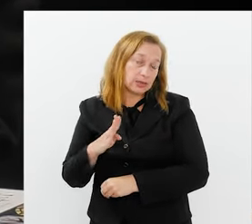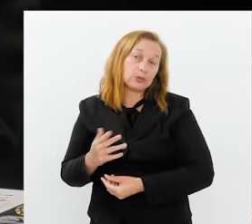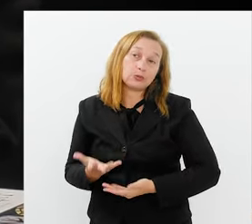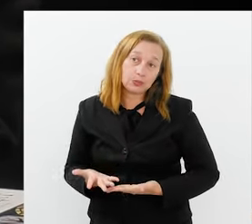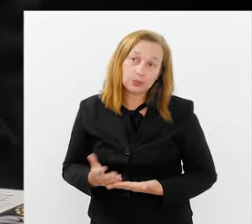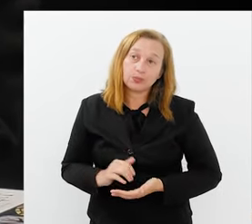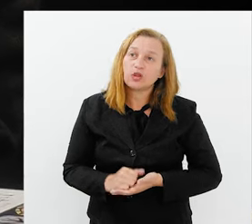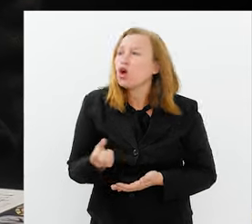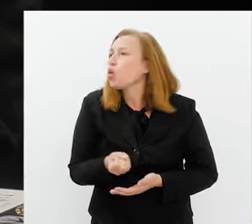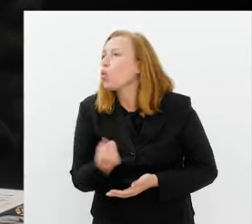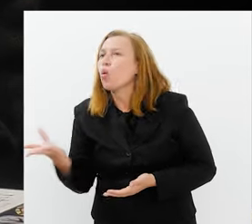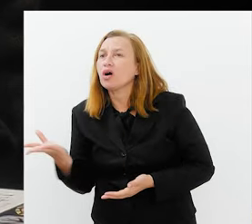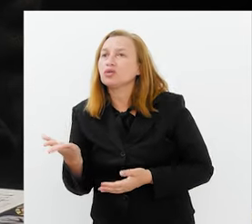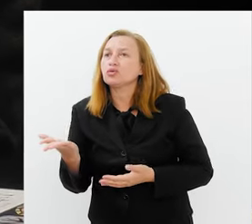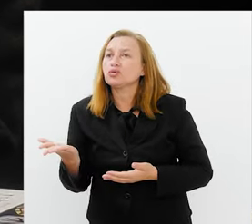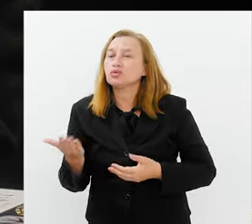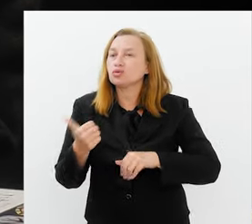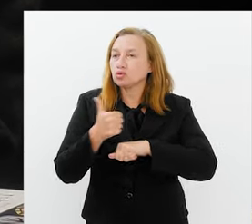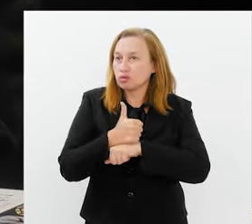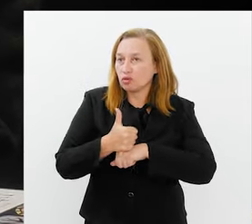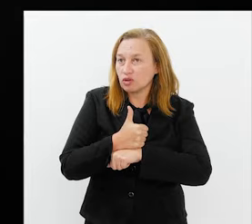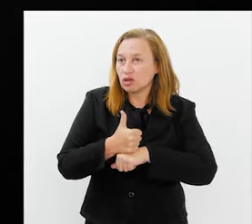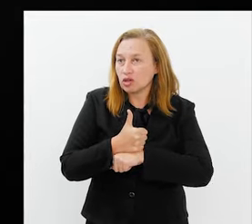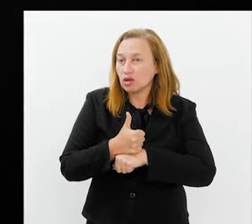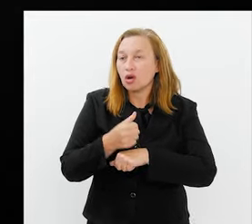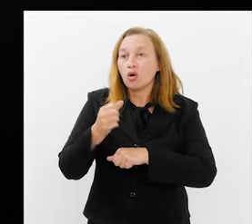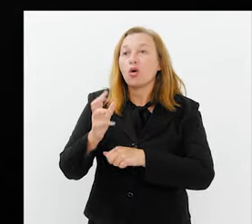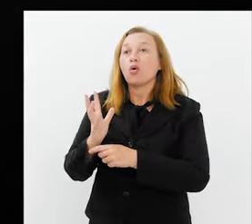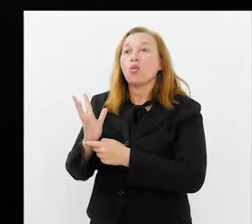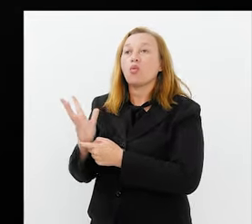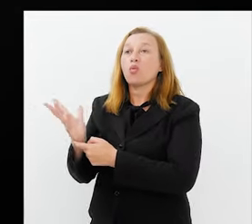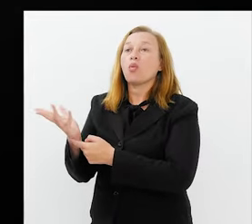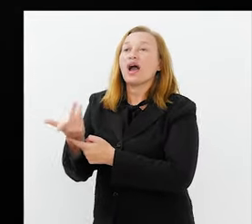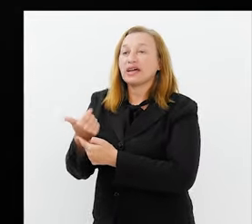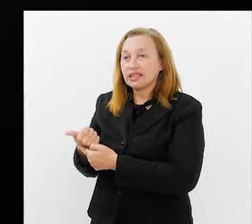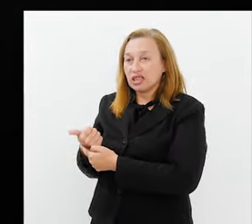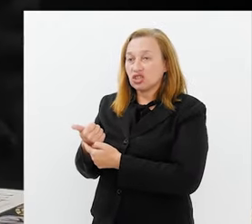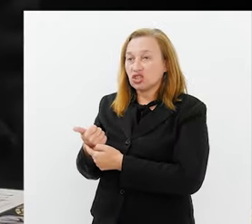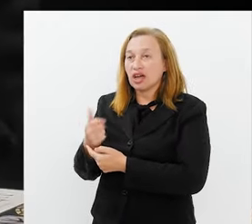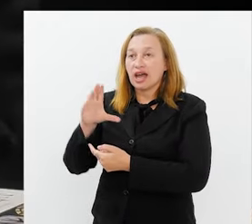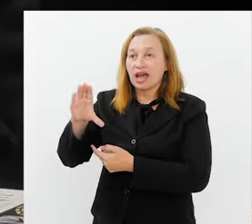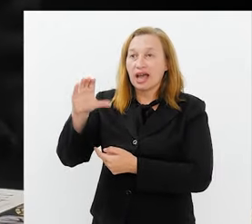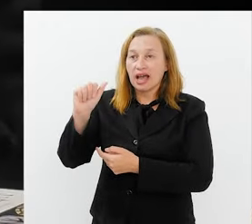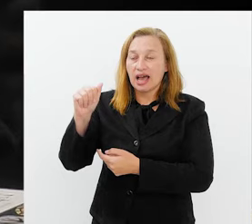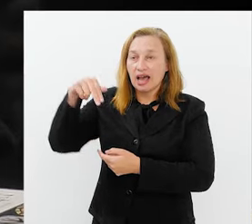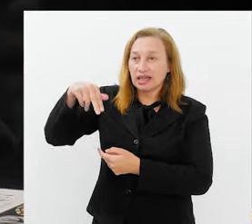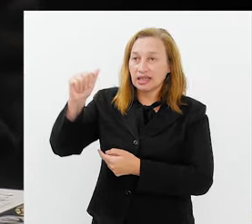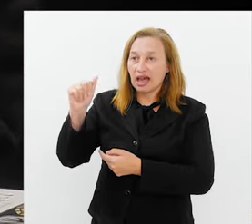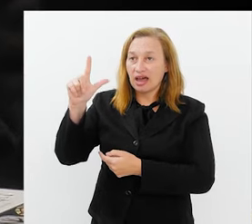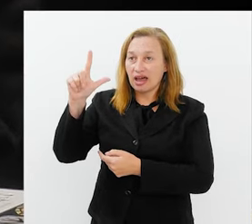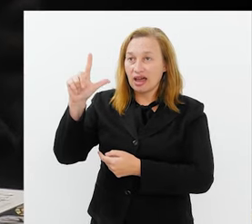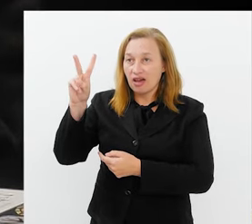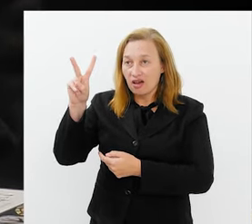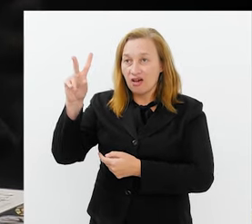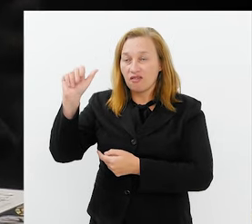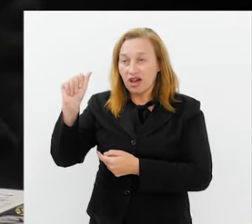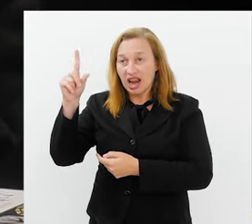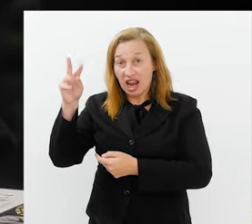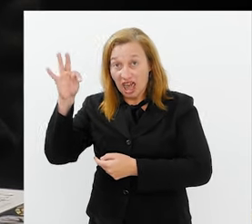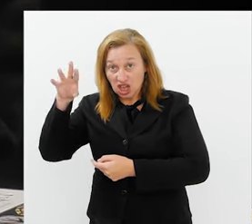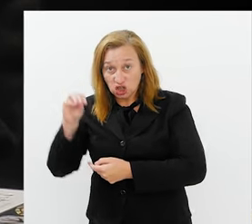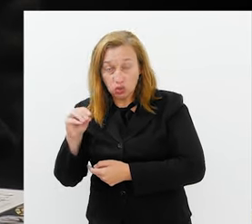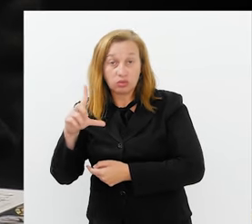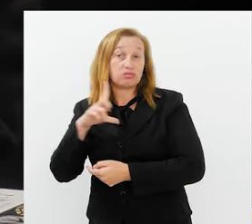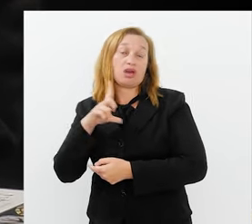sempre os carnavalescos. Olha quantas funções um artista carnavalesco assume dentro do projeto. É muita coisa. dúvida. E o você falou